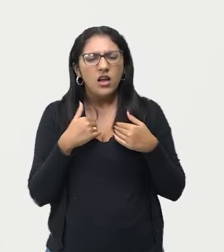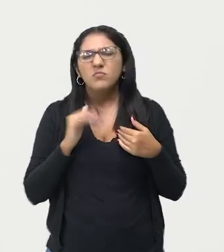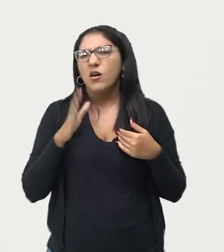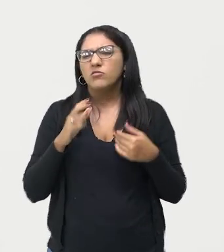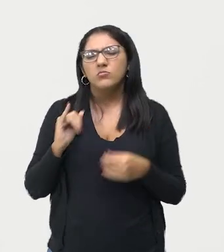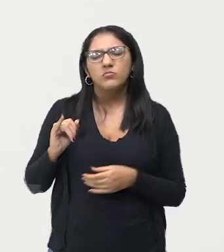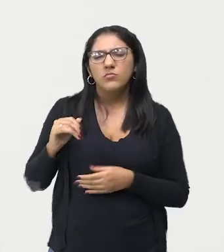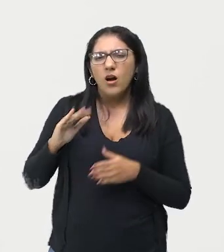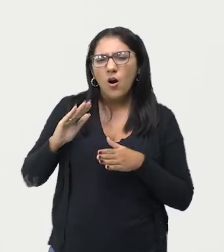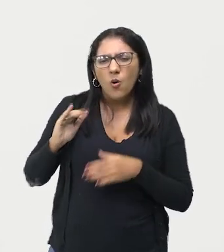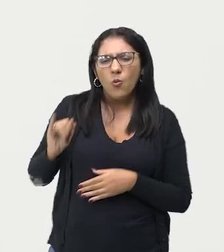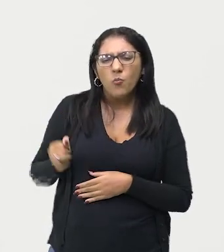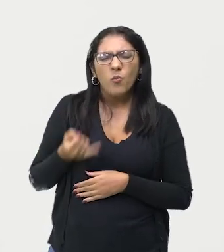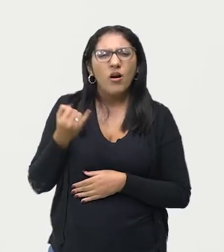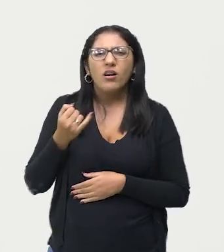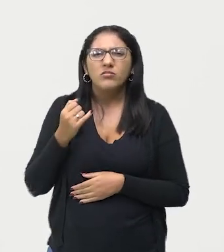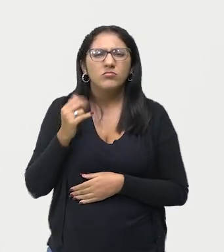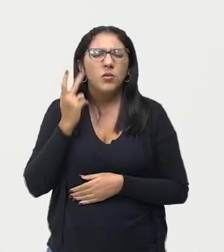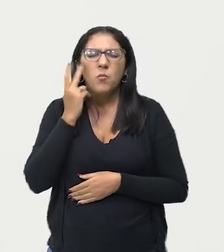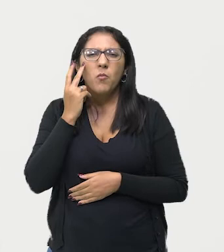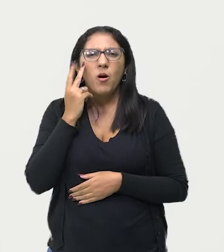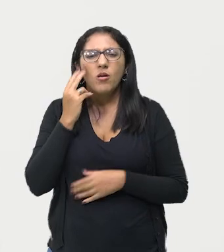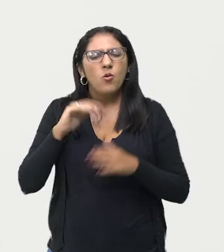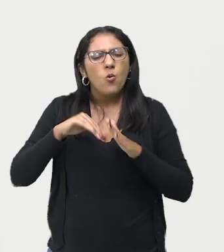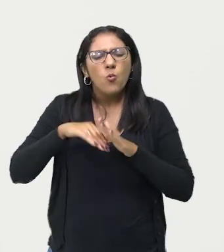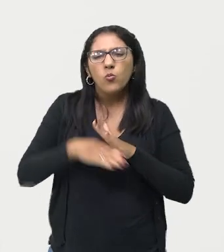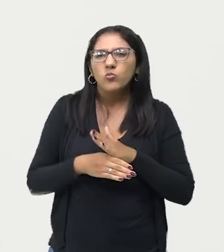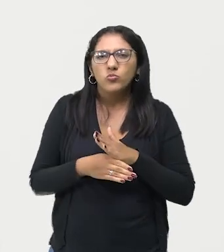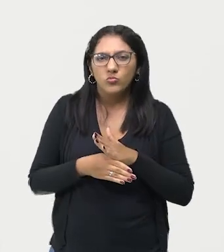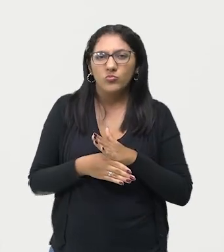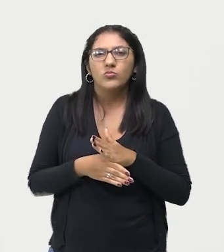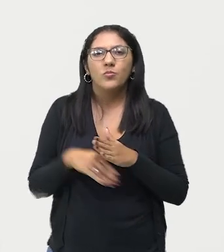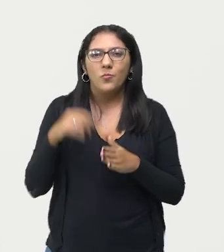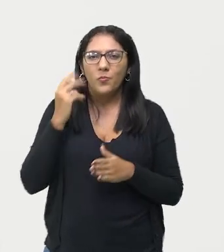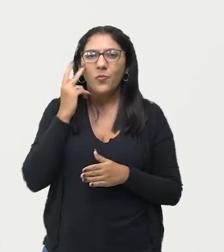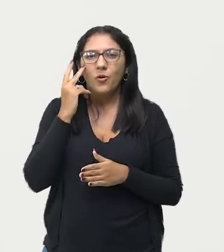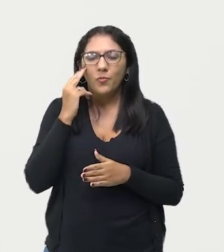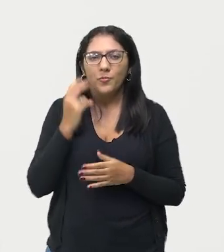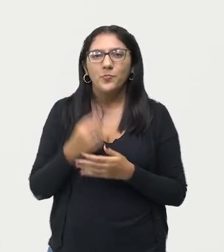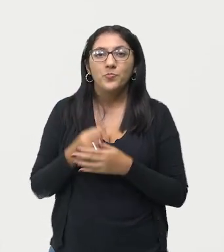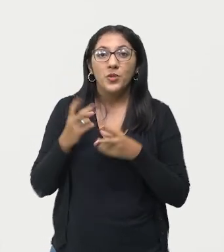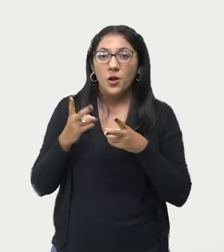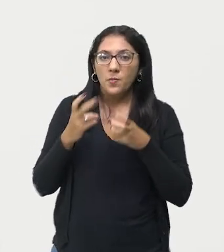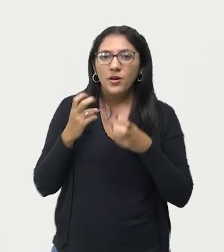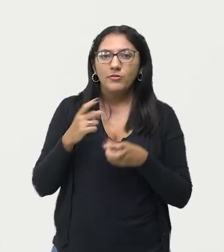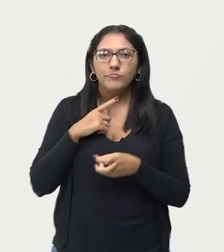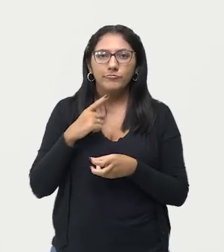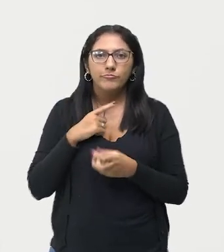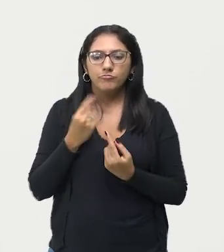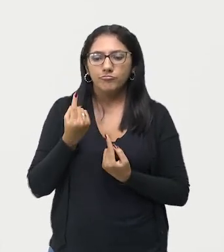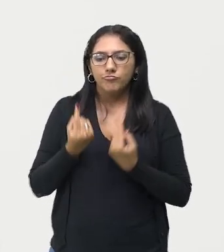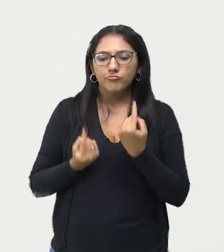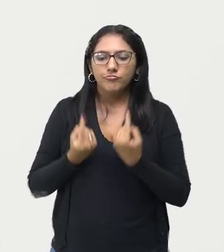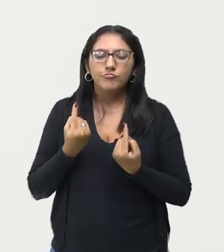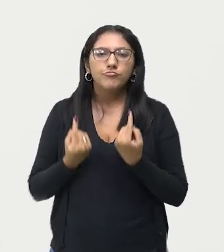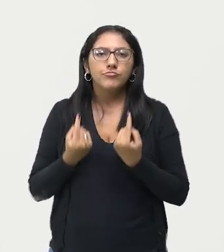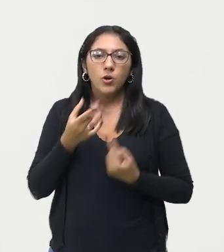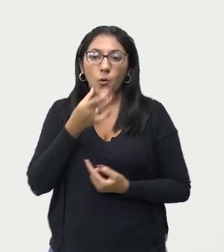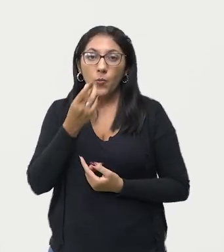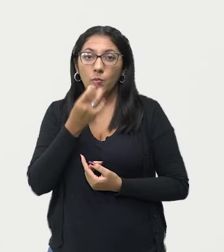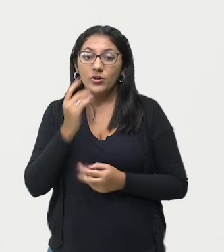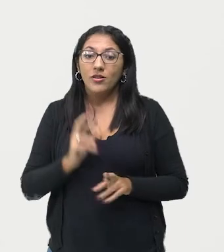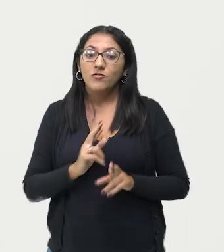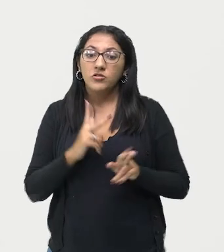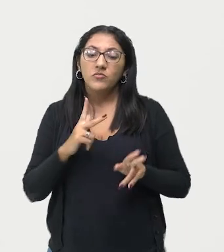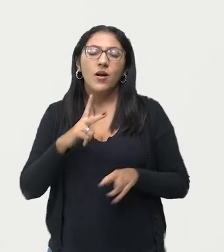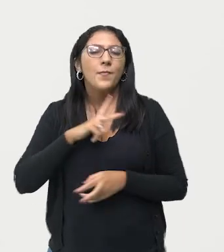carregando apenas um dos dois. Não tem crueldade nenhuma. Percebam que o fato disso ser ou não uma crueldade é algo individual.